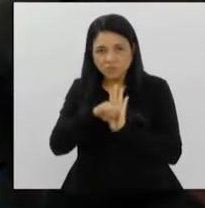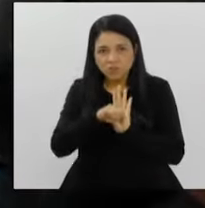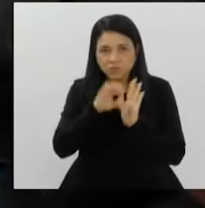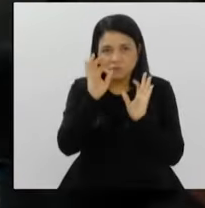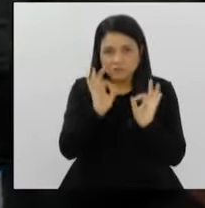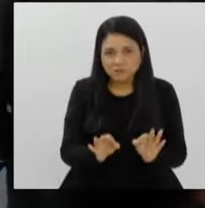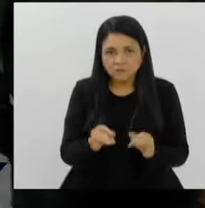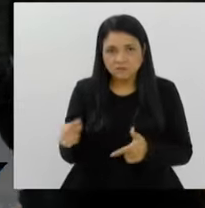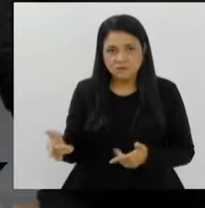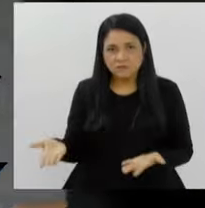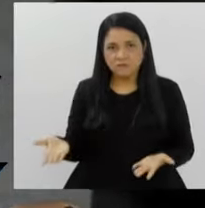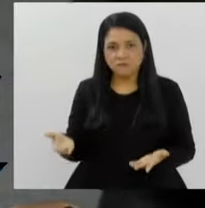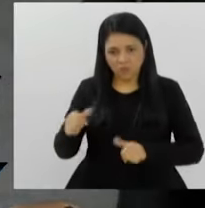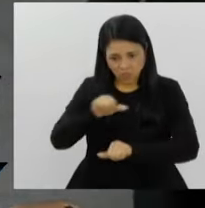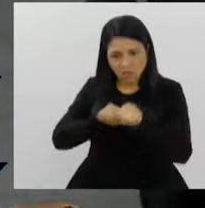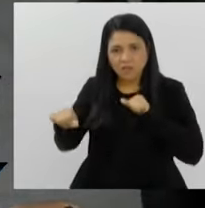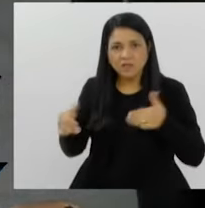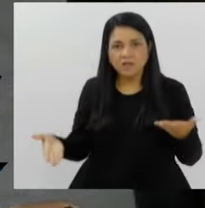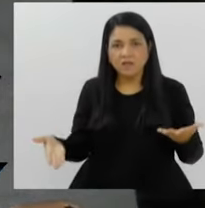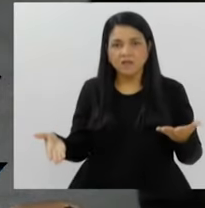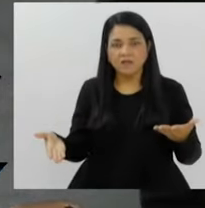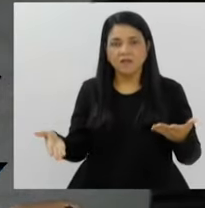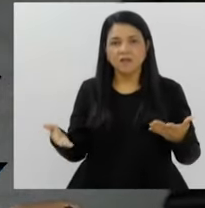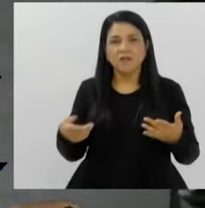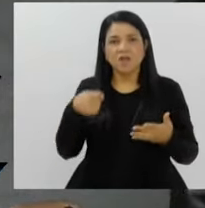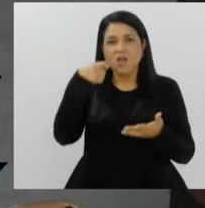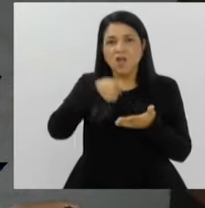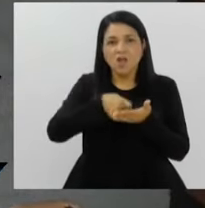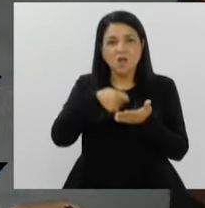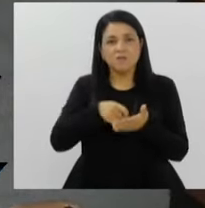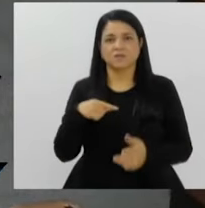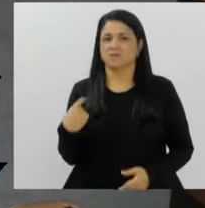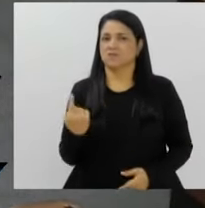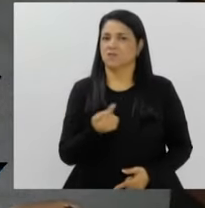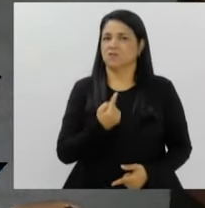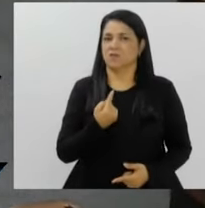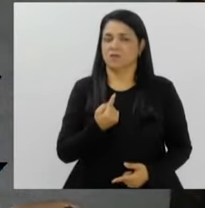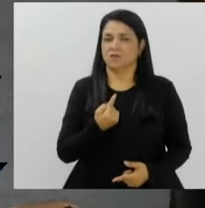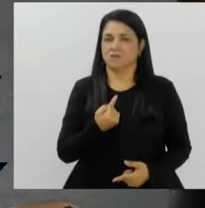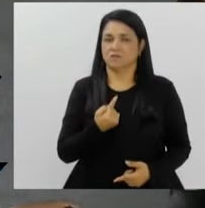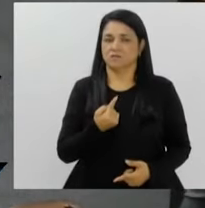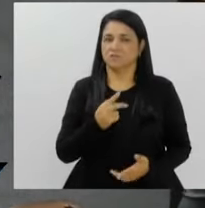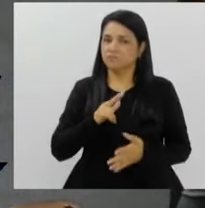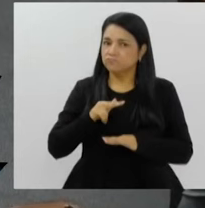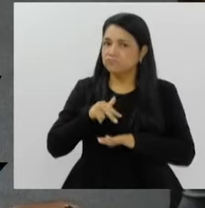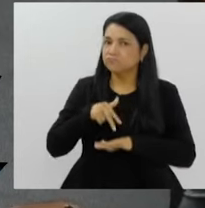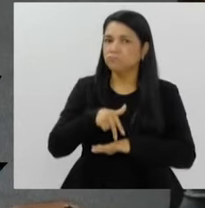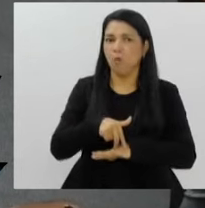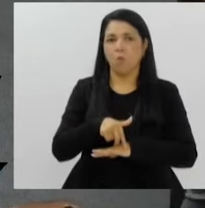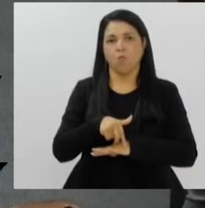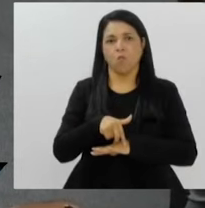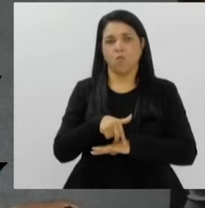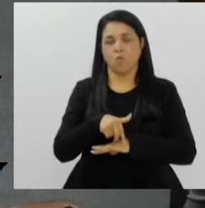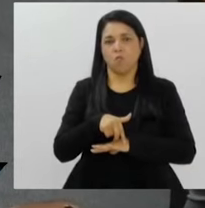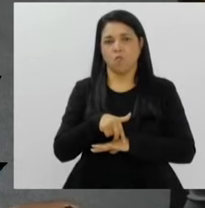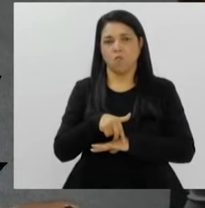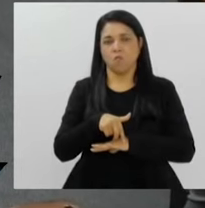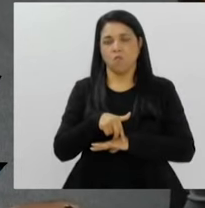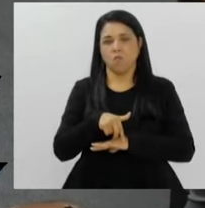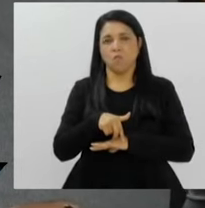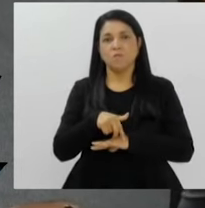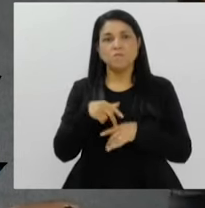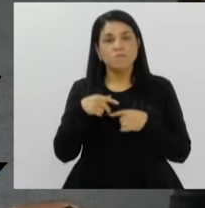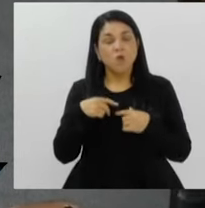Nós precisamos, nós temos a obrigação de nos posicionarmos.